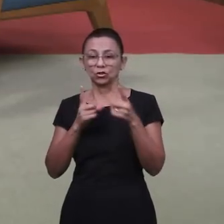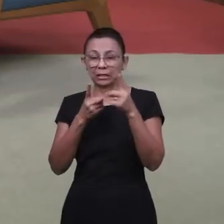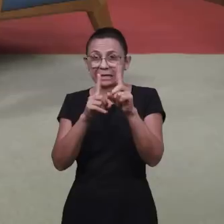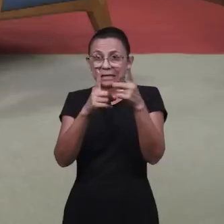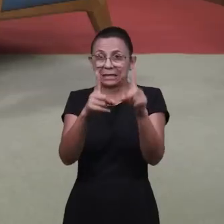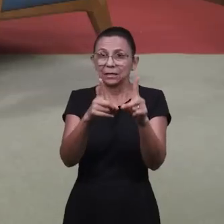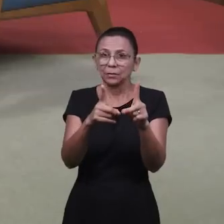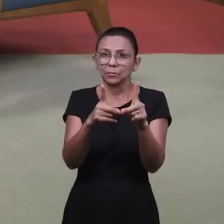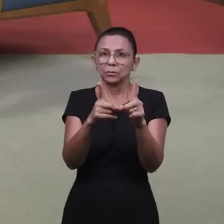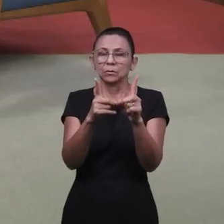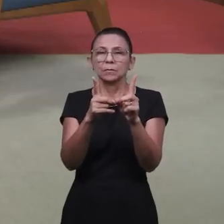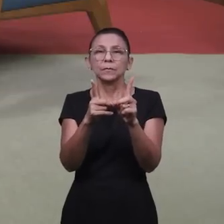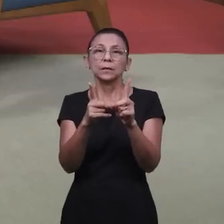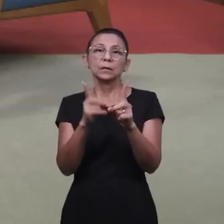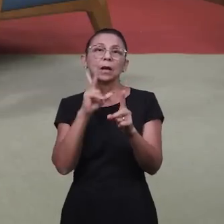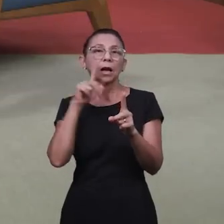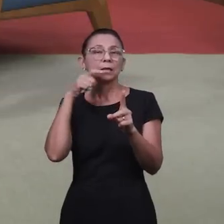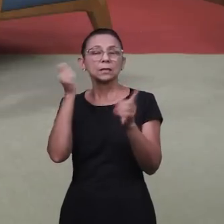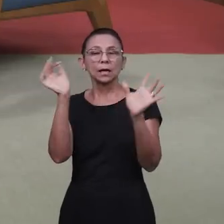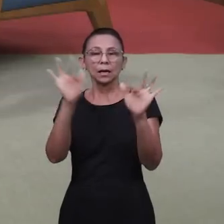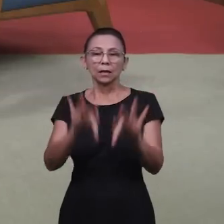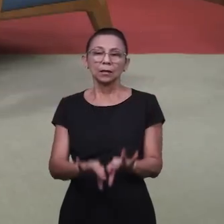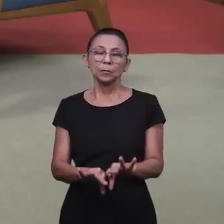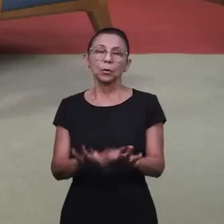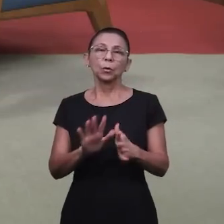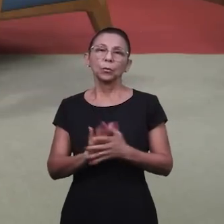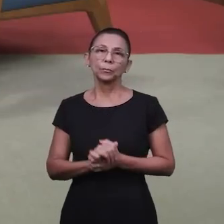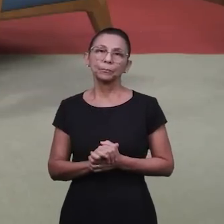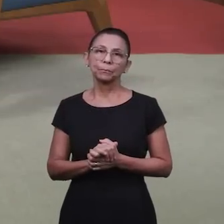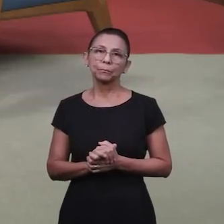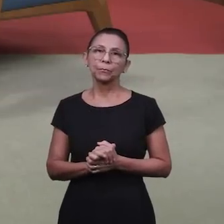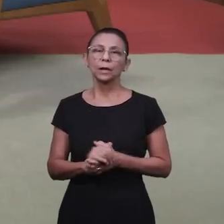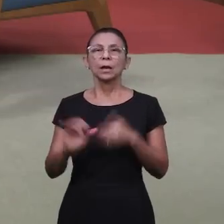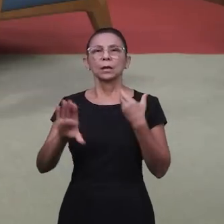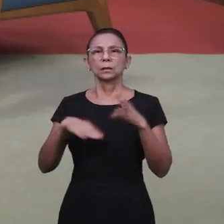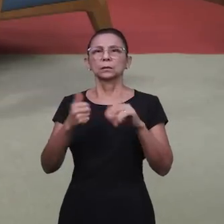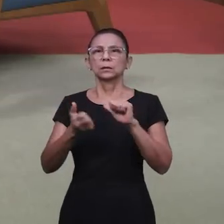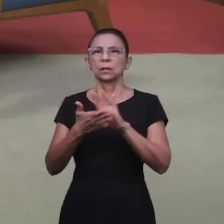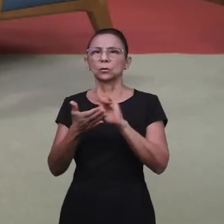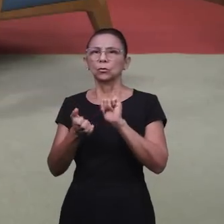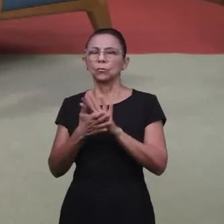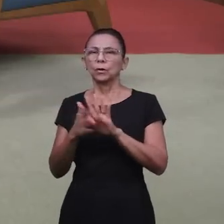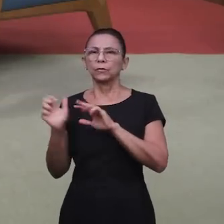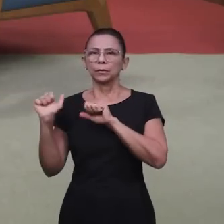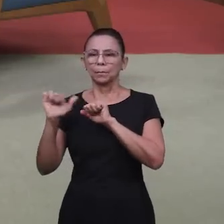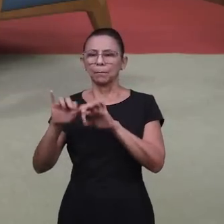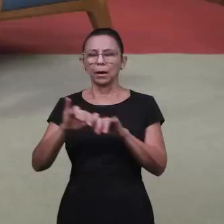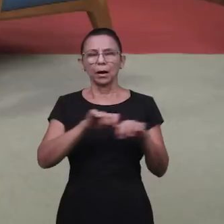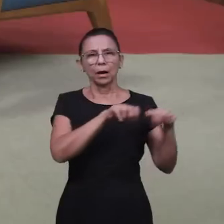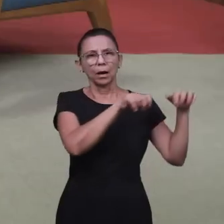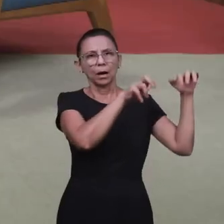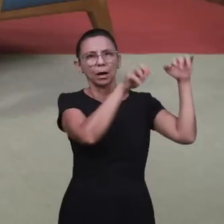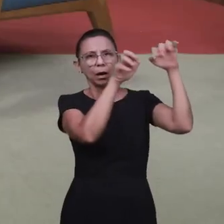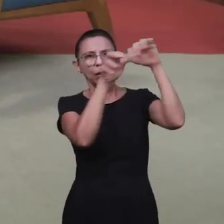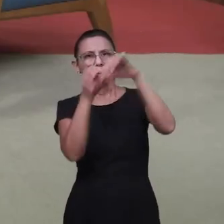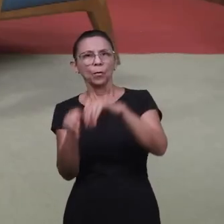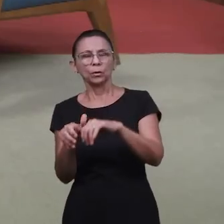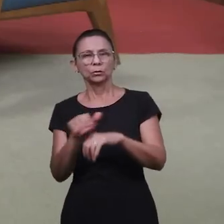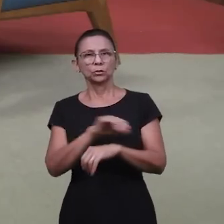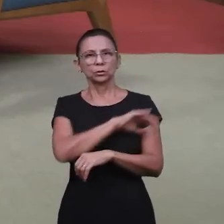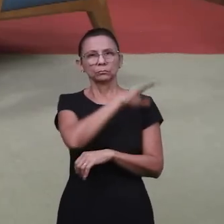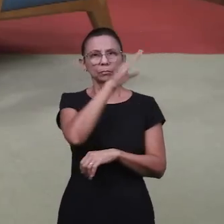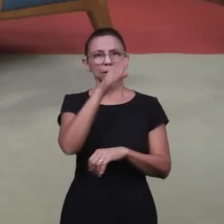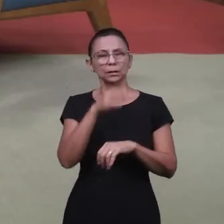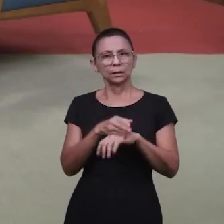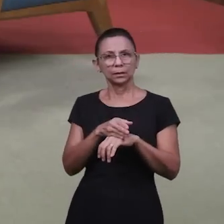ceia, eles subiram, cantaram louvor e subiram para o monte, que era o Getsêmani.